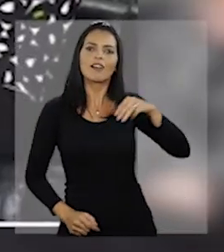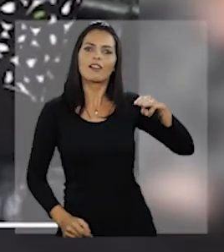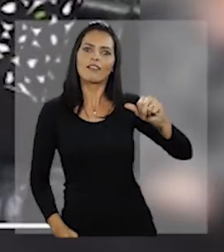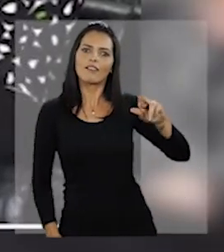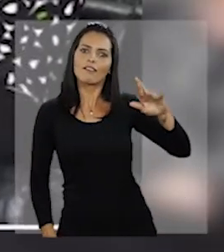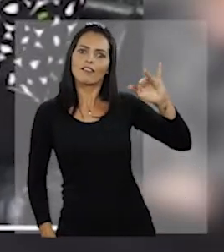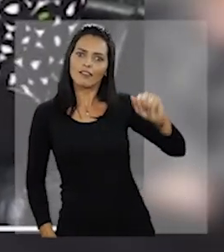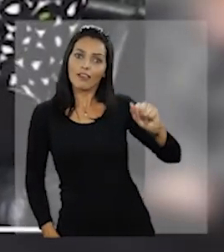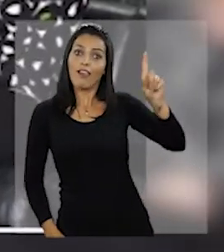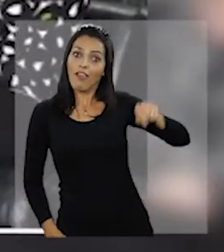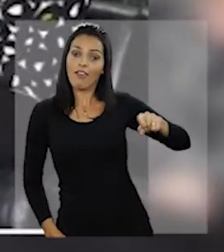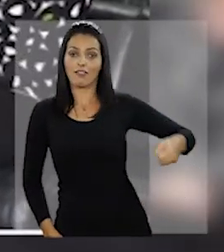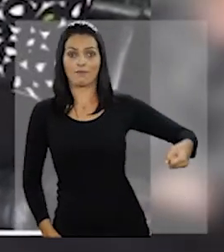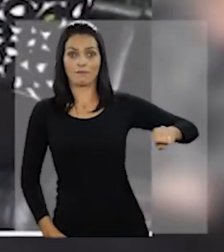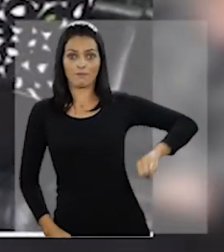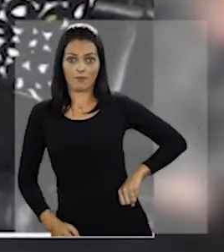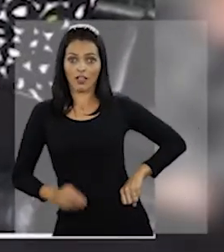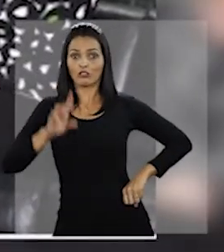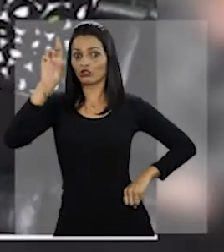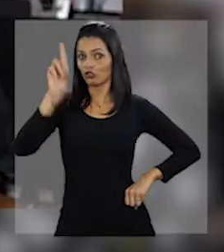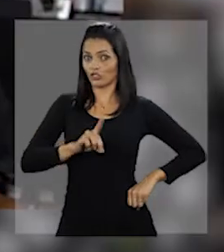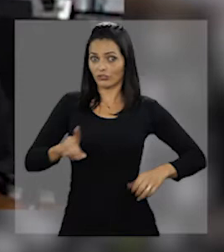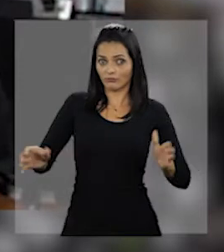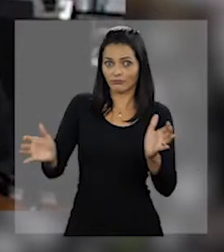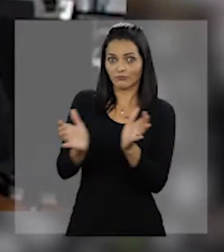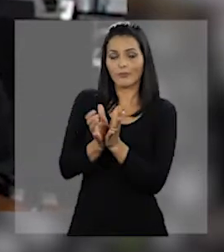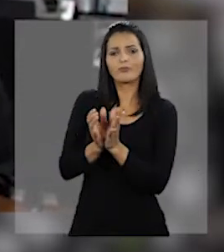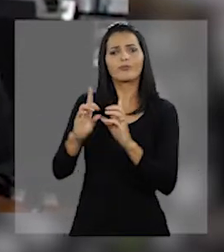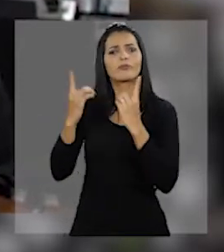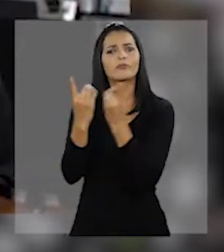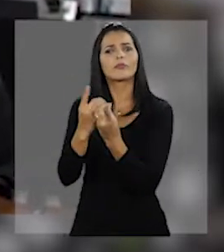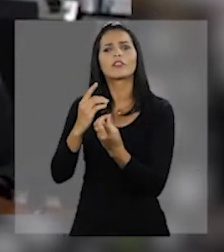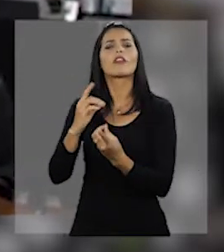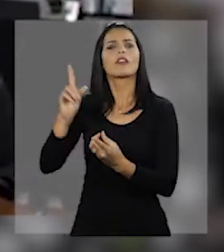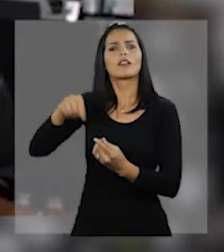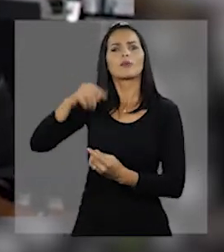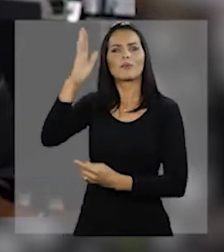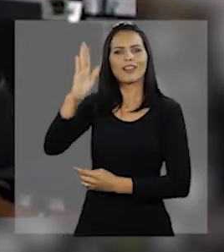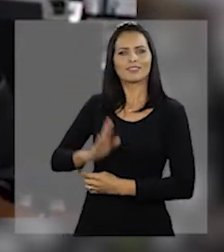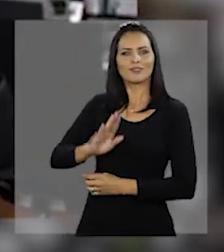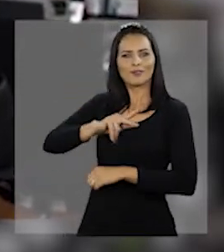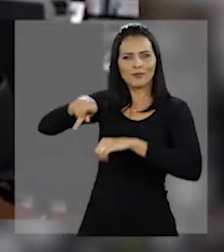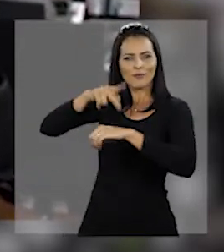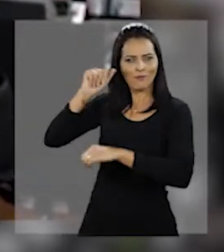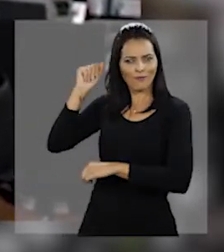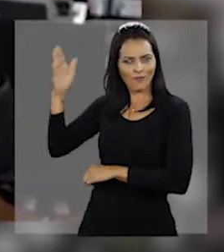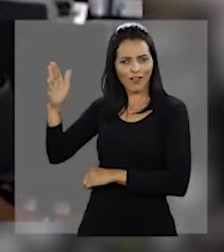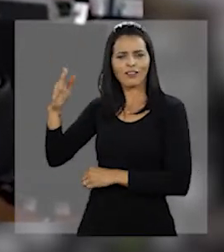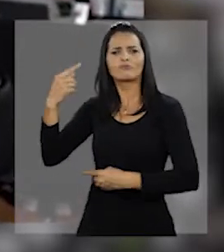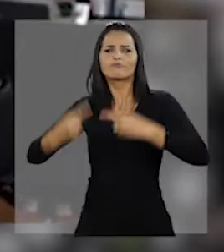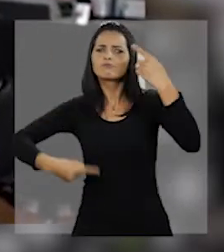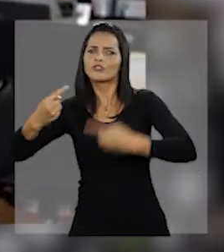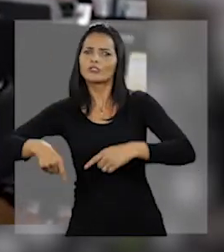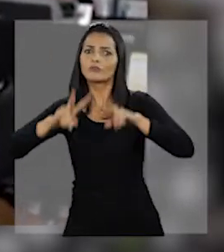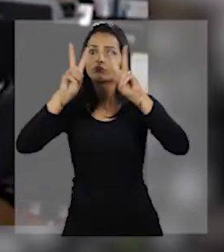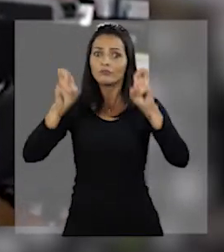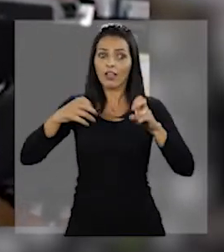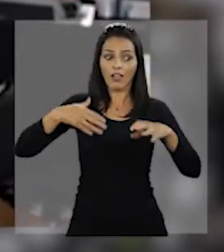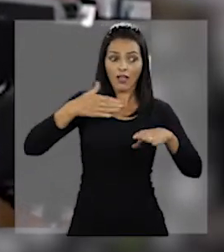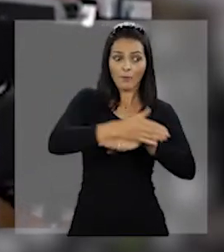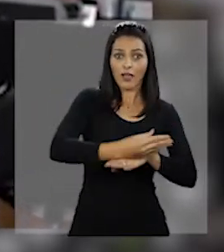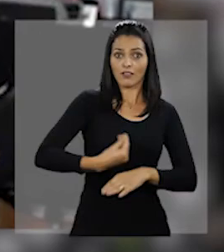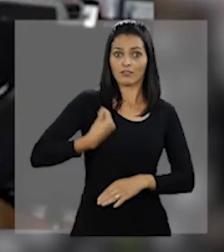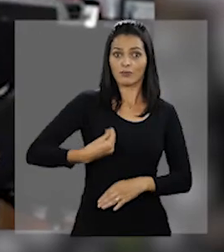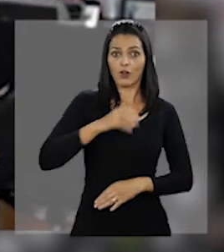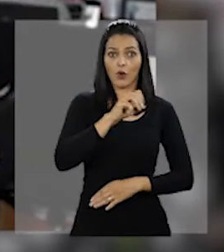embaixadora Maria Luísa Ribeiro Lopes da Silva, diretora do Departamento Consular e de Brasileiros no Exterior, para tratar da